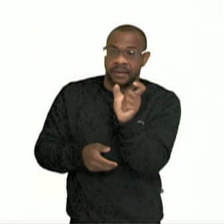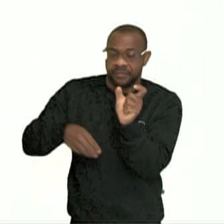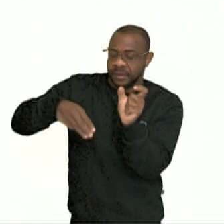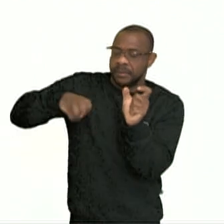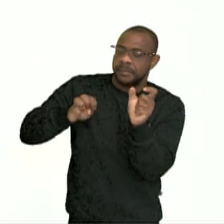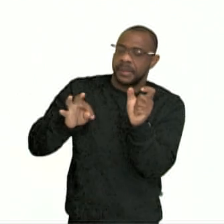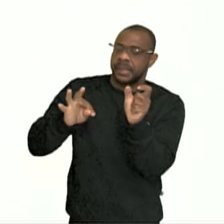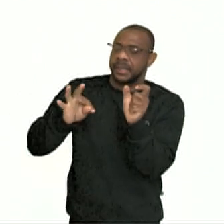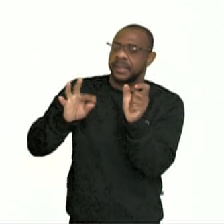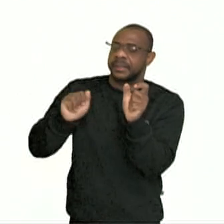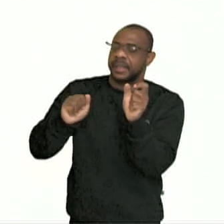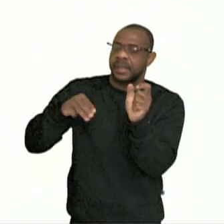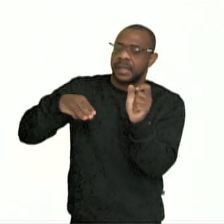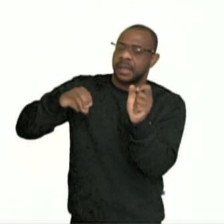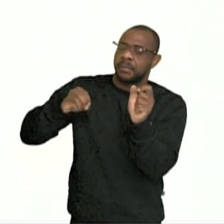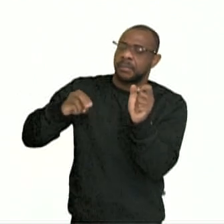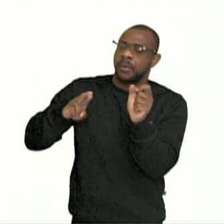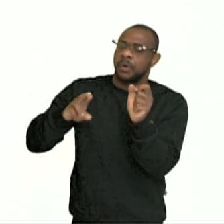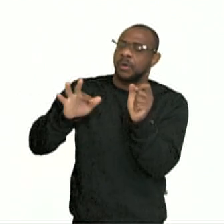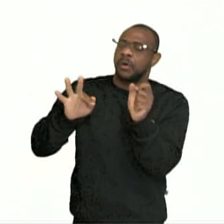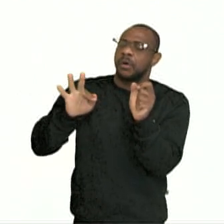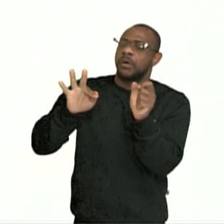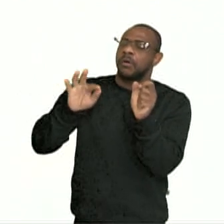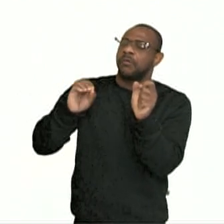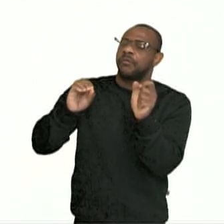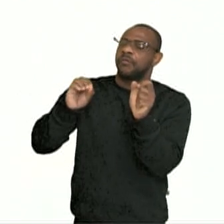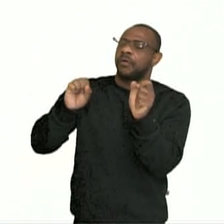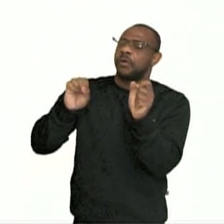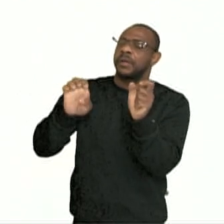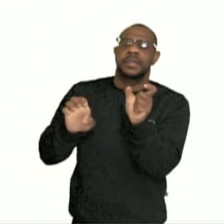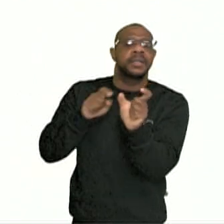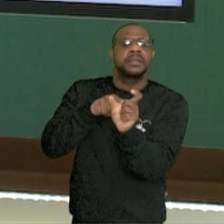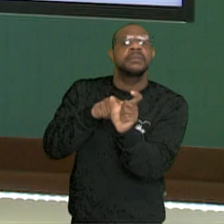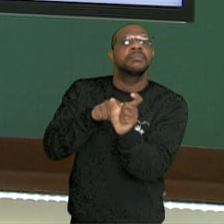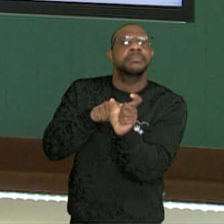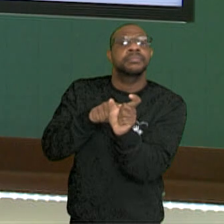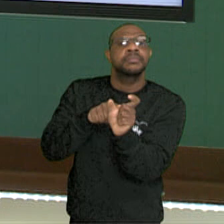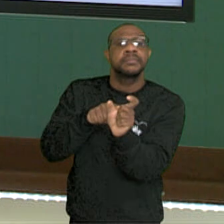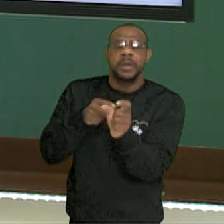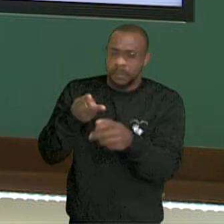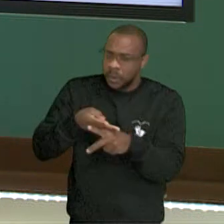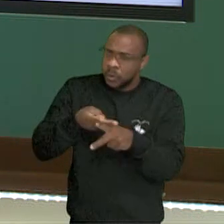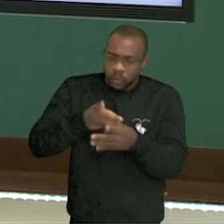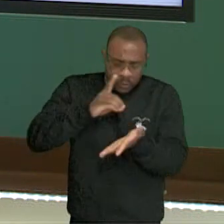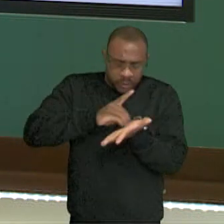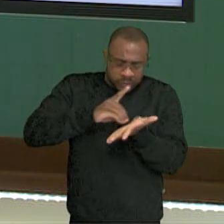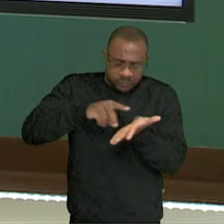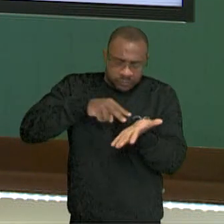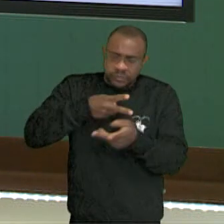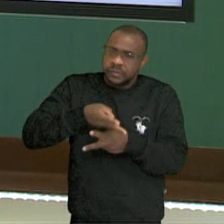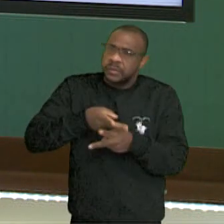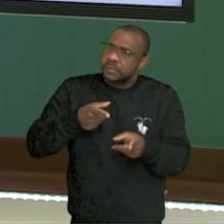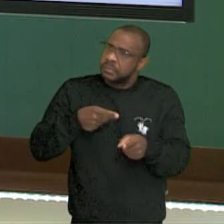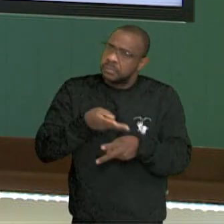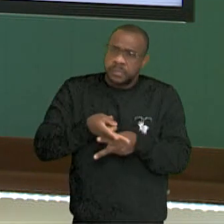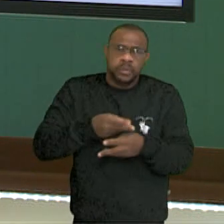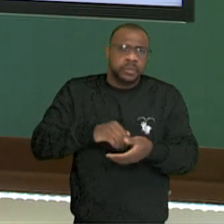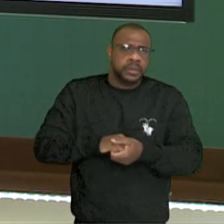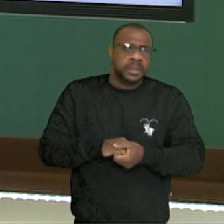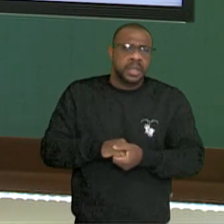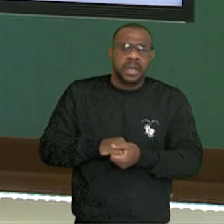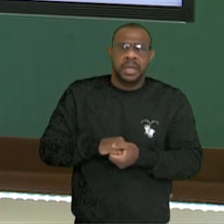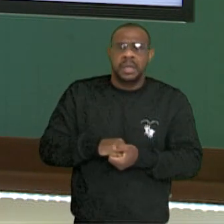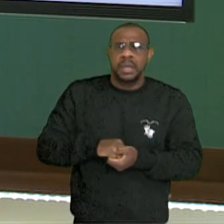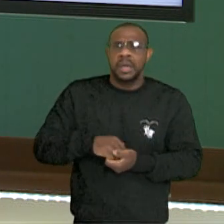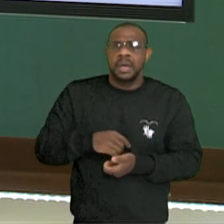palavra, metamorfose. Ah, Fabiana, eu não tenho o dicionário aquele de páginas, de folhinha. Ficou lá na